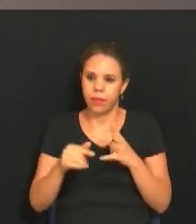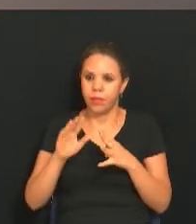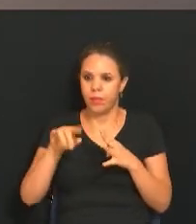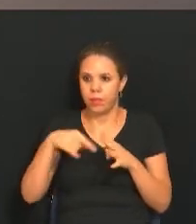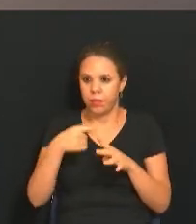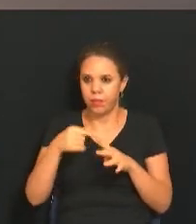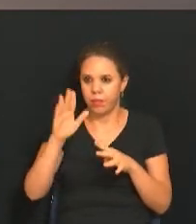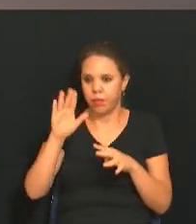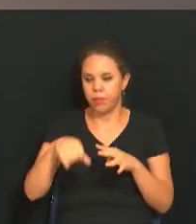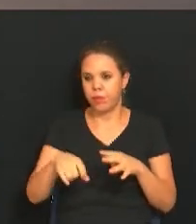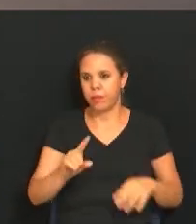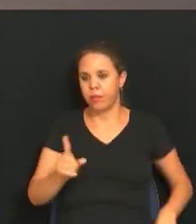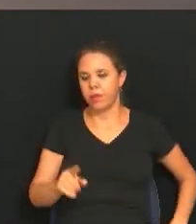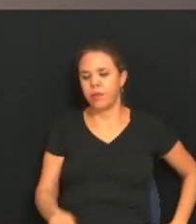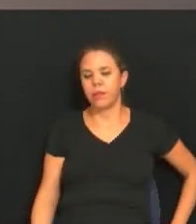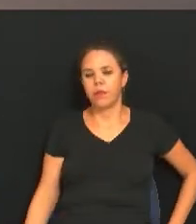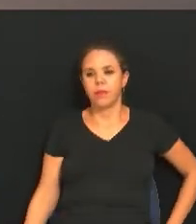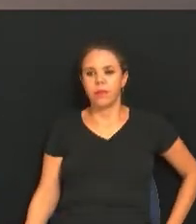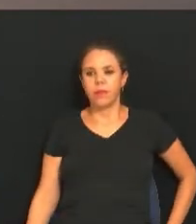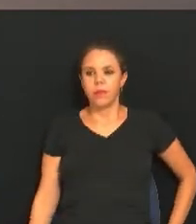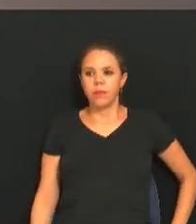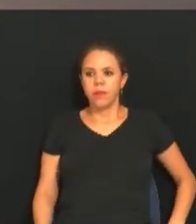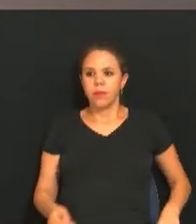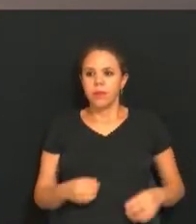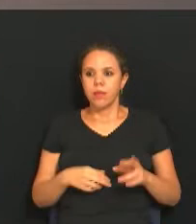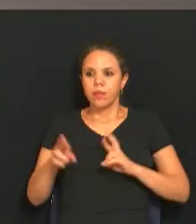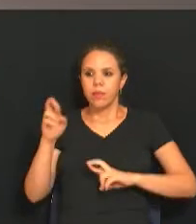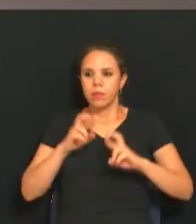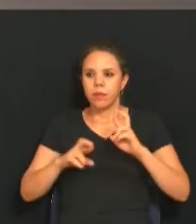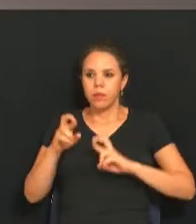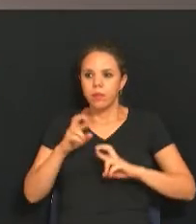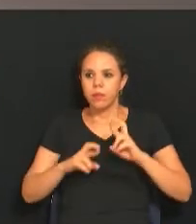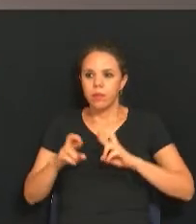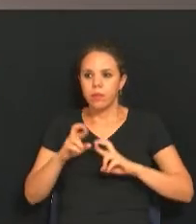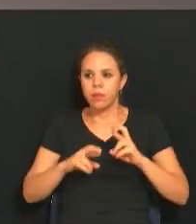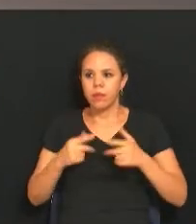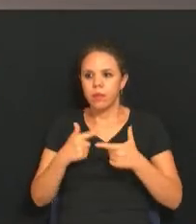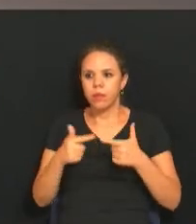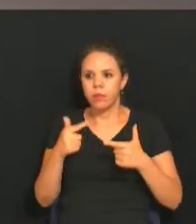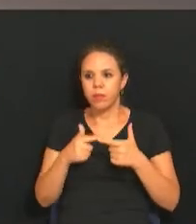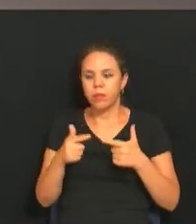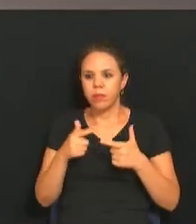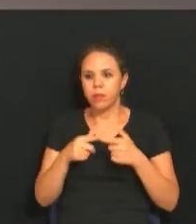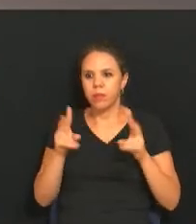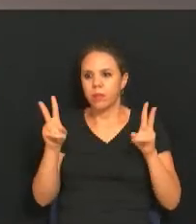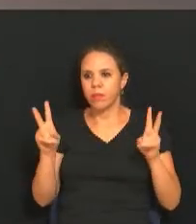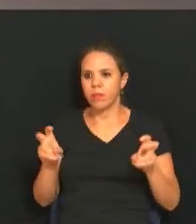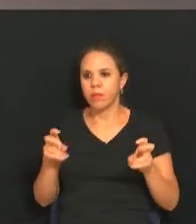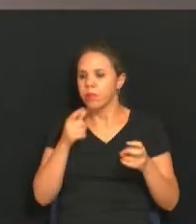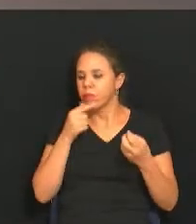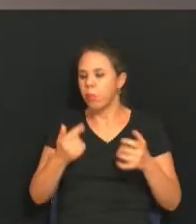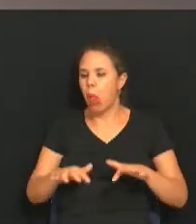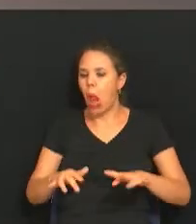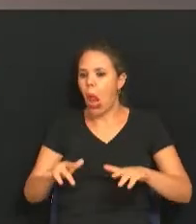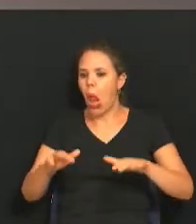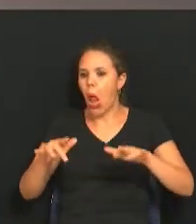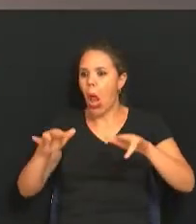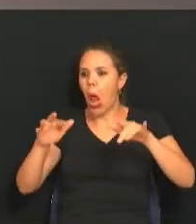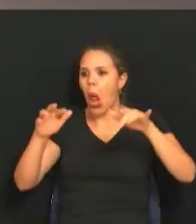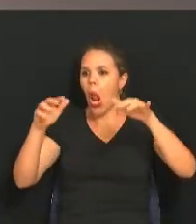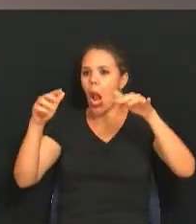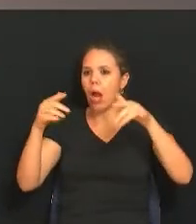ou não essa análise das situações que dizem respeito a alagamentos,